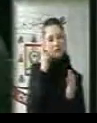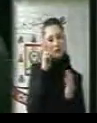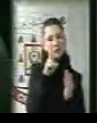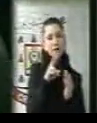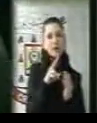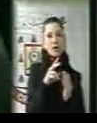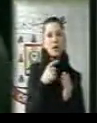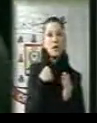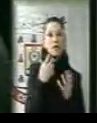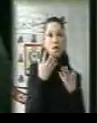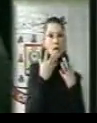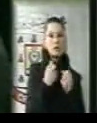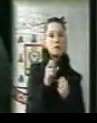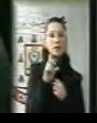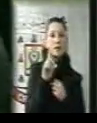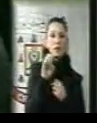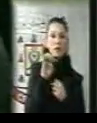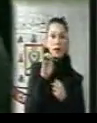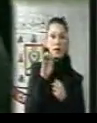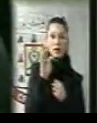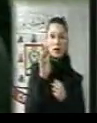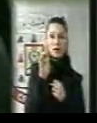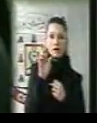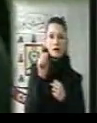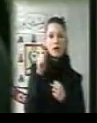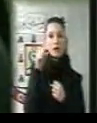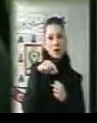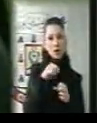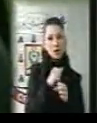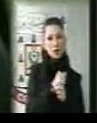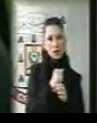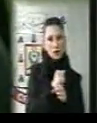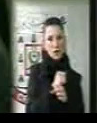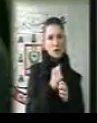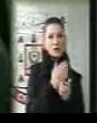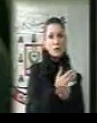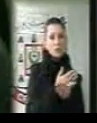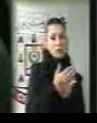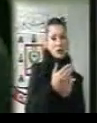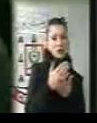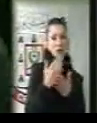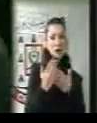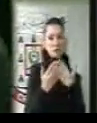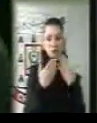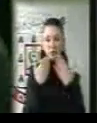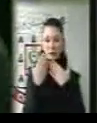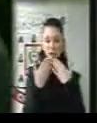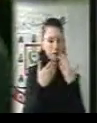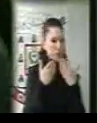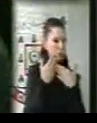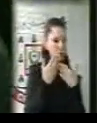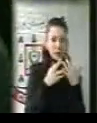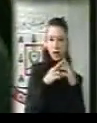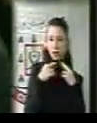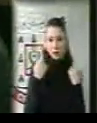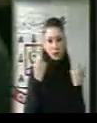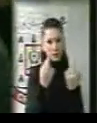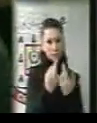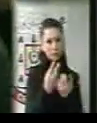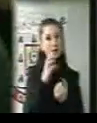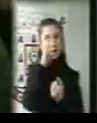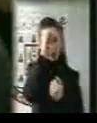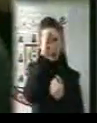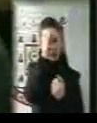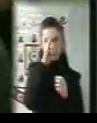assumi o DEINFRA a partir desse ano, e este projeto foi amplamente discutido em audiências públicas aqui na cidade